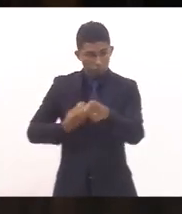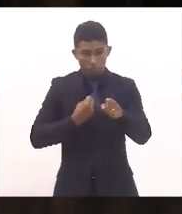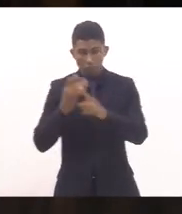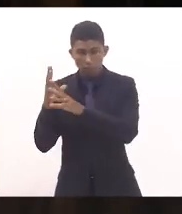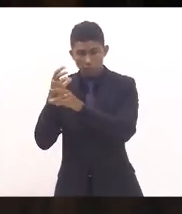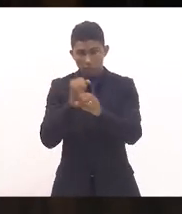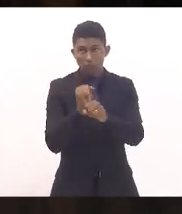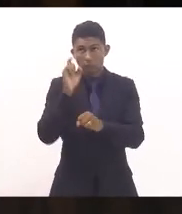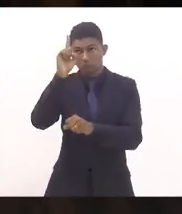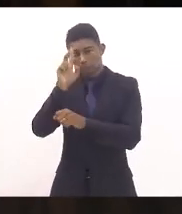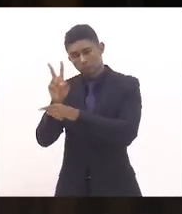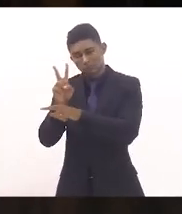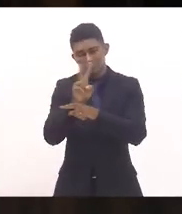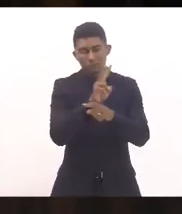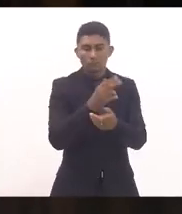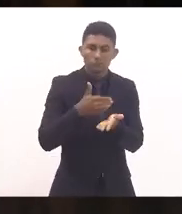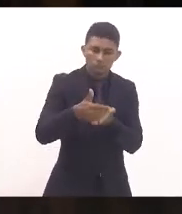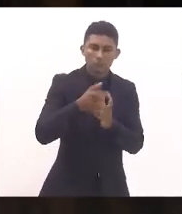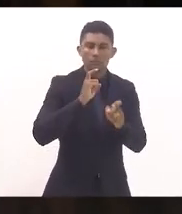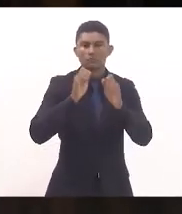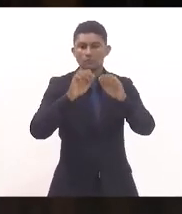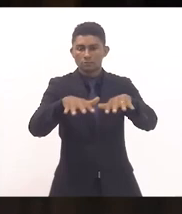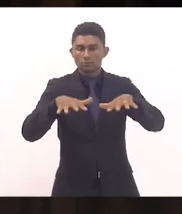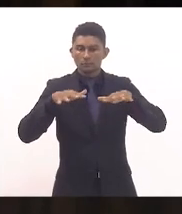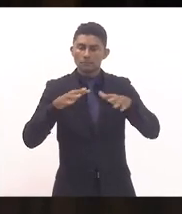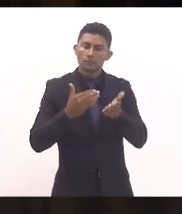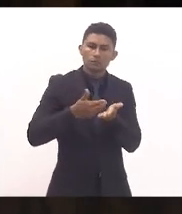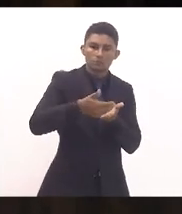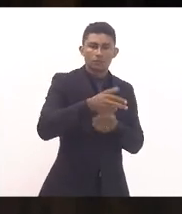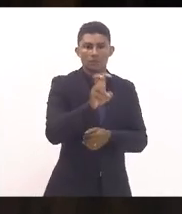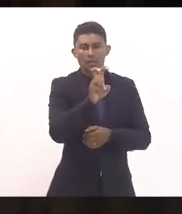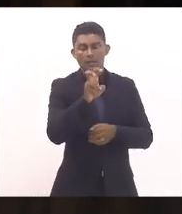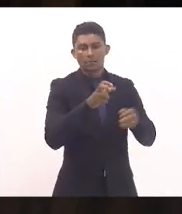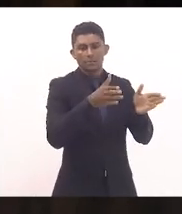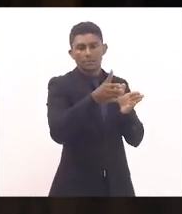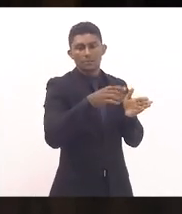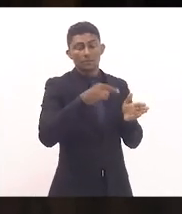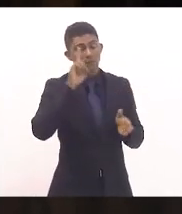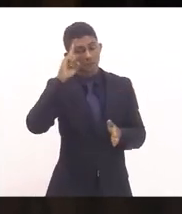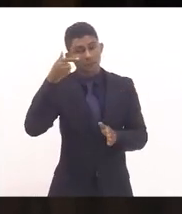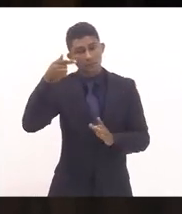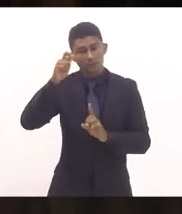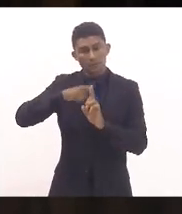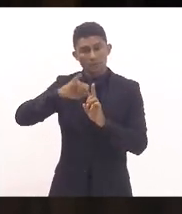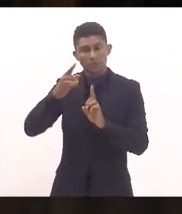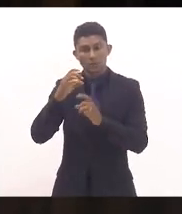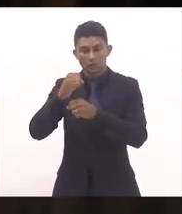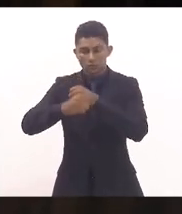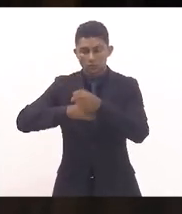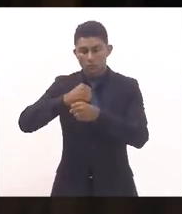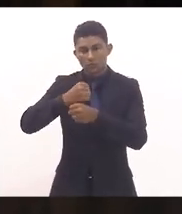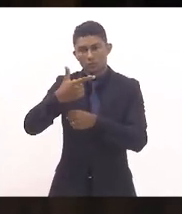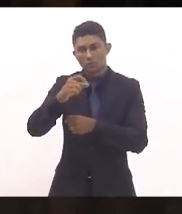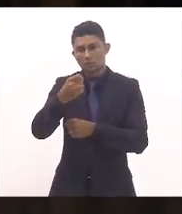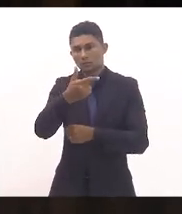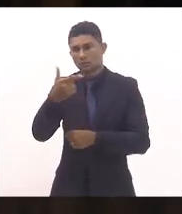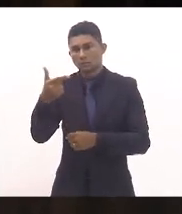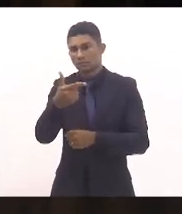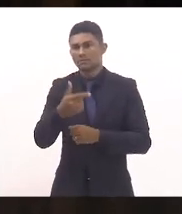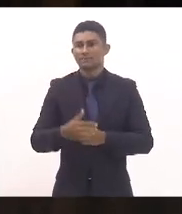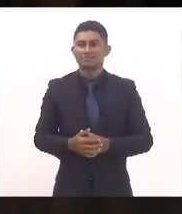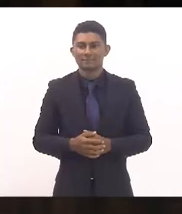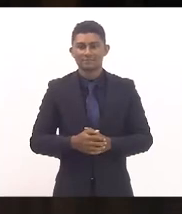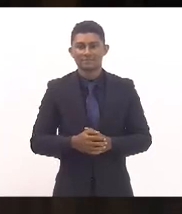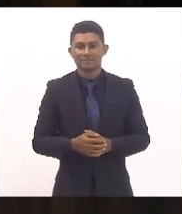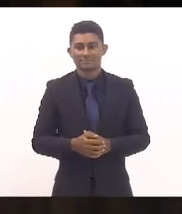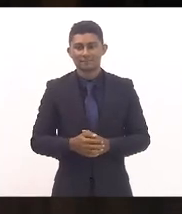a proteção de Deus, iniciamos o nosso trabalho. Está aberta a quinta sessão extraordinária do dia 7 de junho de 22. Em regime de